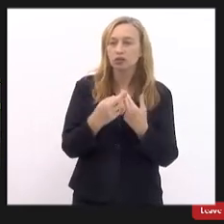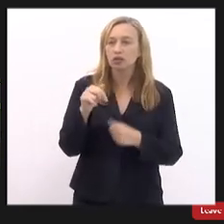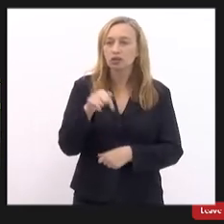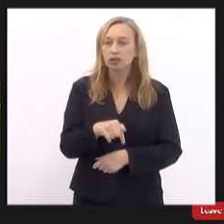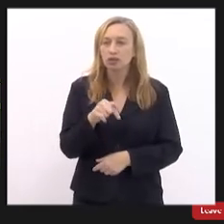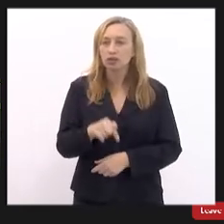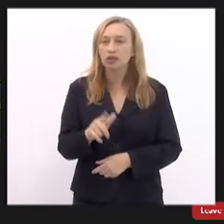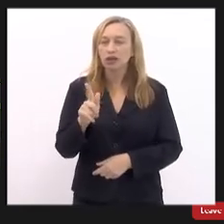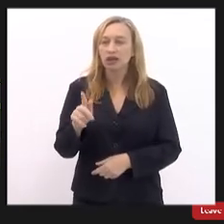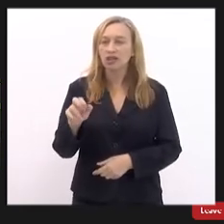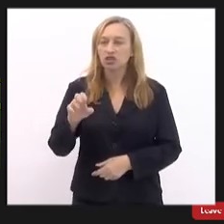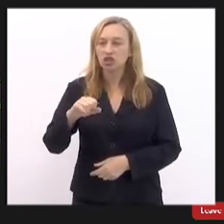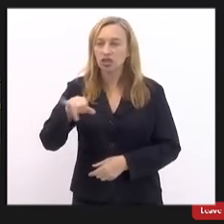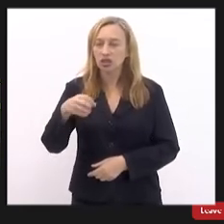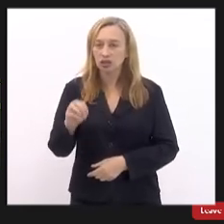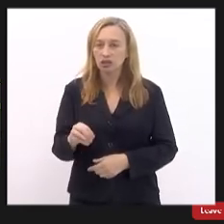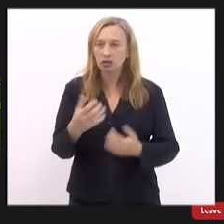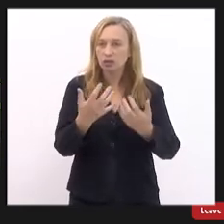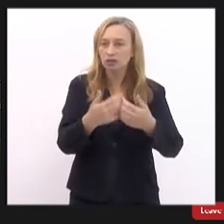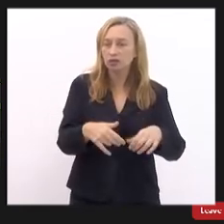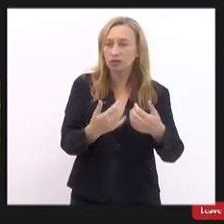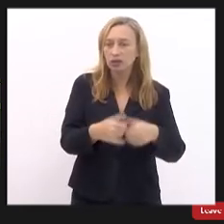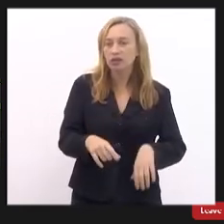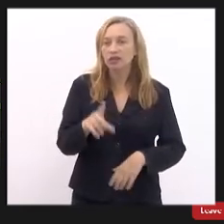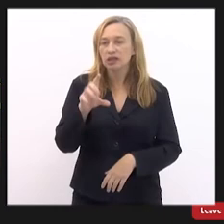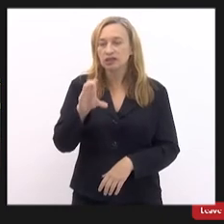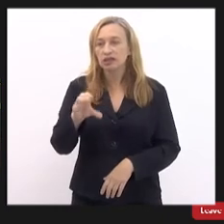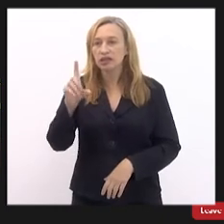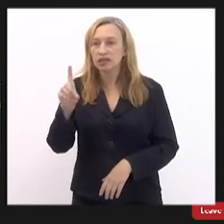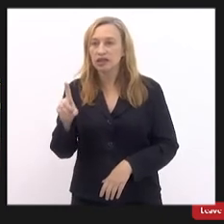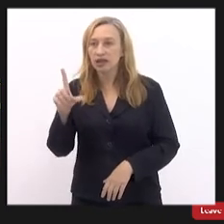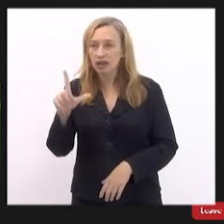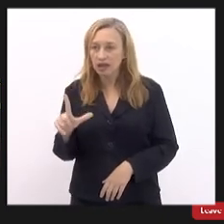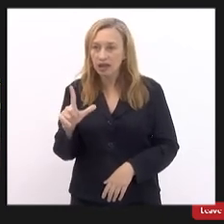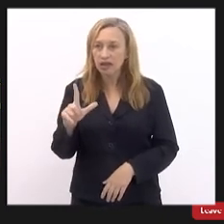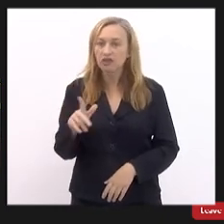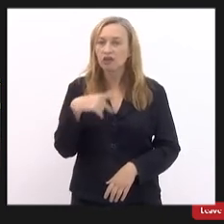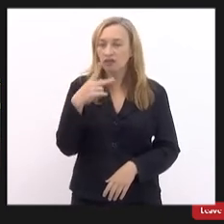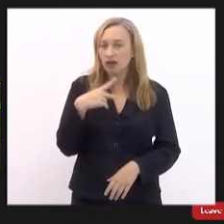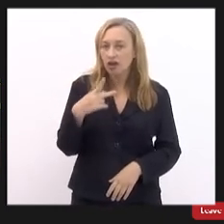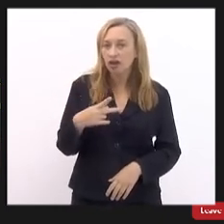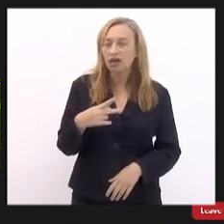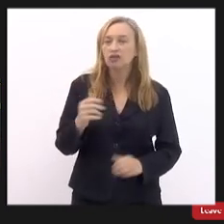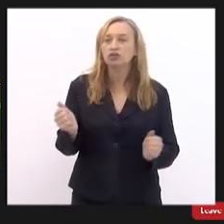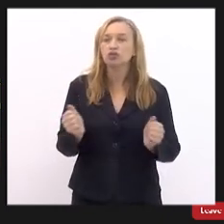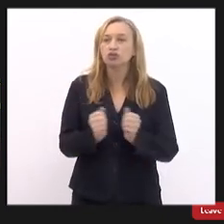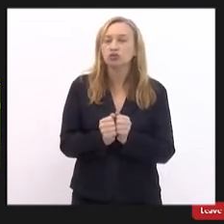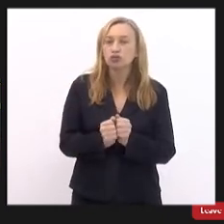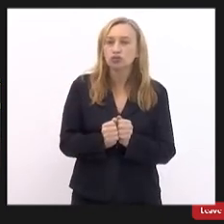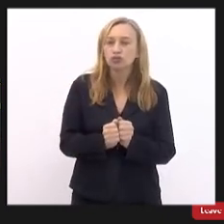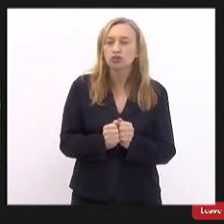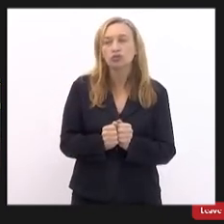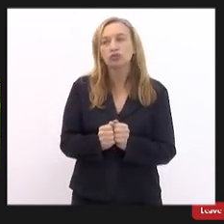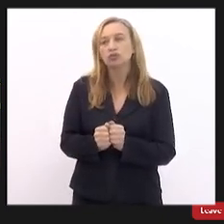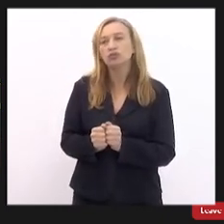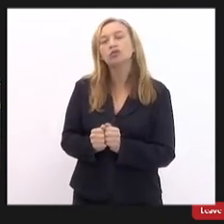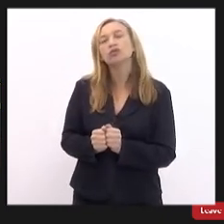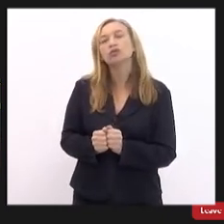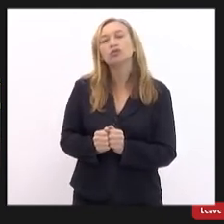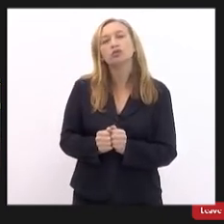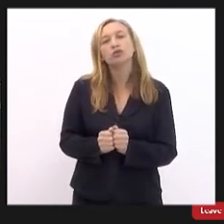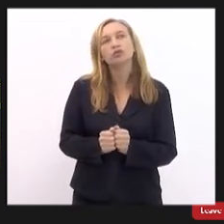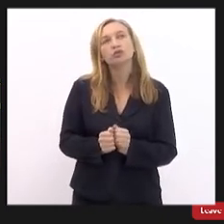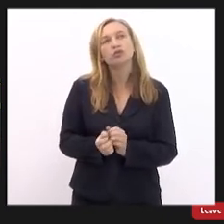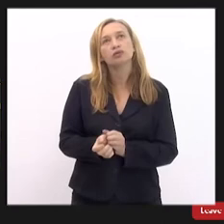da AGRI, em Petrópolis, no CDL, e foi levantada a hipótese, junto a eles,